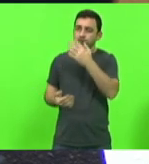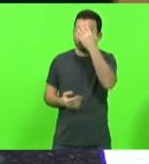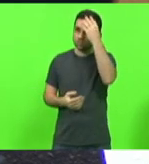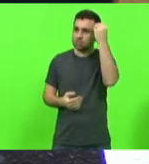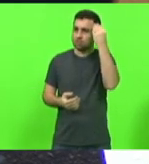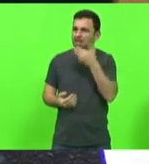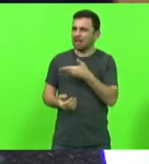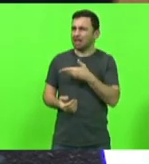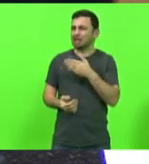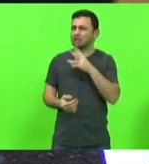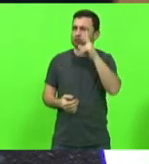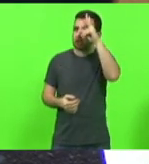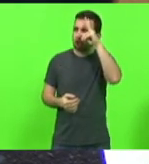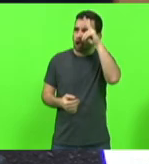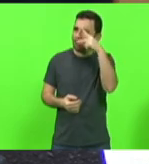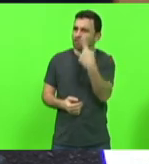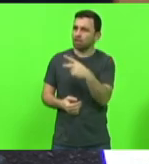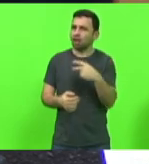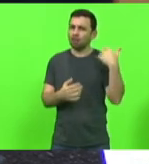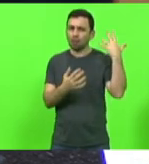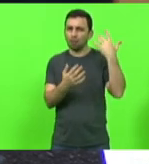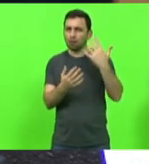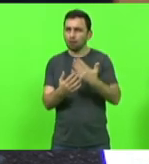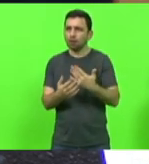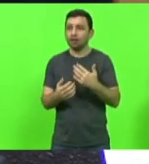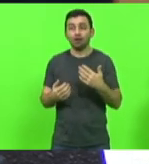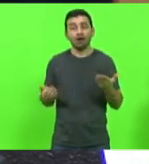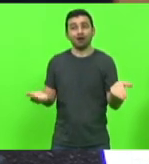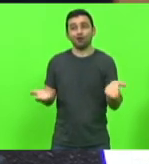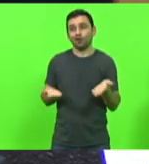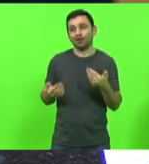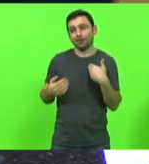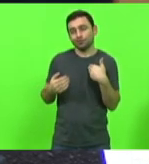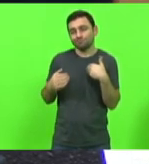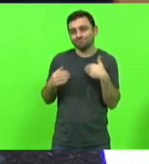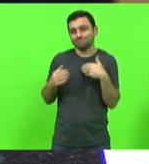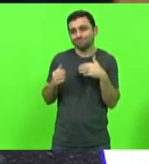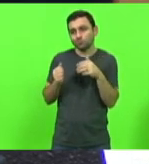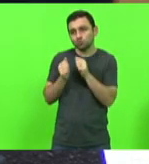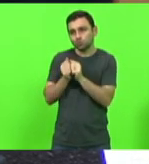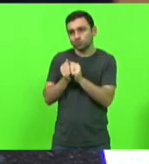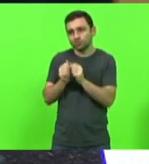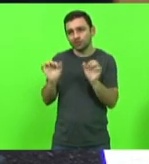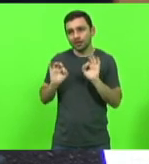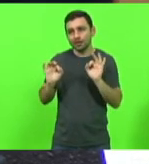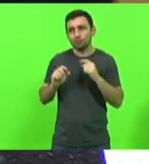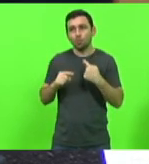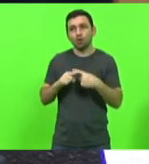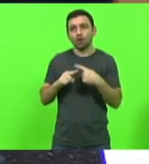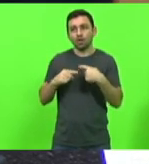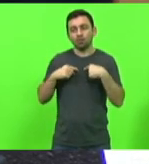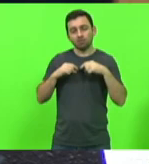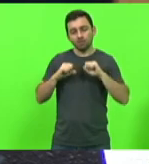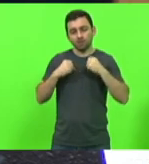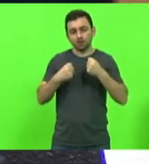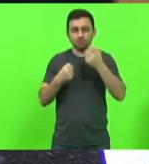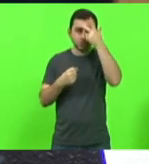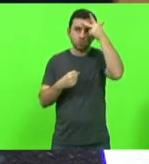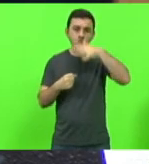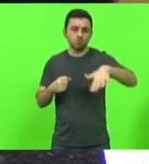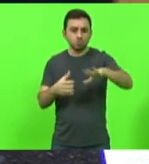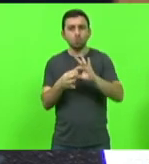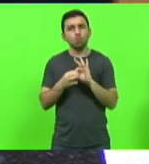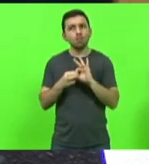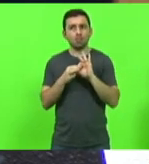pela sua história, pela sua trajetória, mas dessa vez não vou acompanhá-la porque eu defendo a liberdade de um homem, de uma